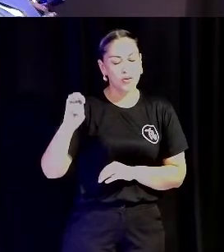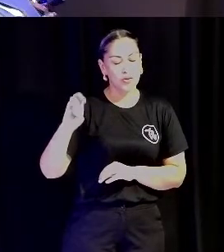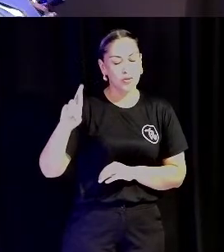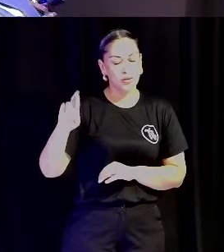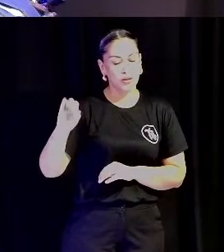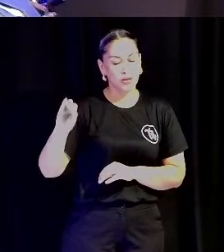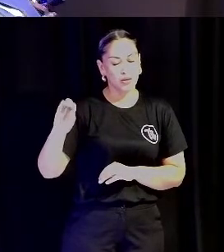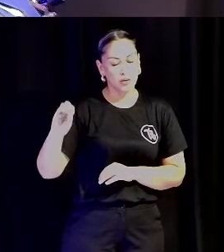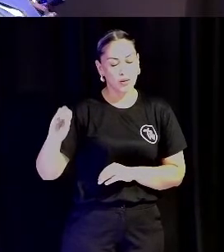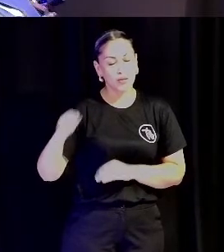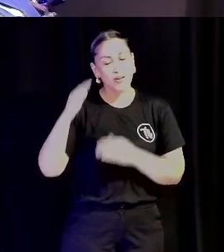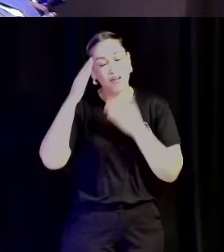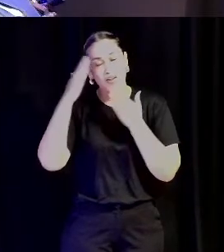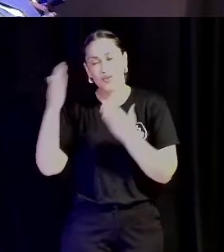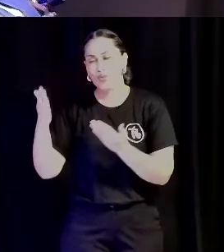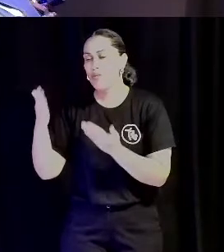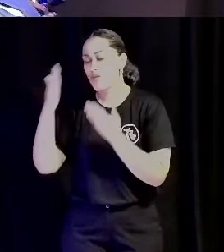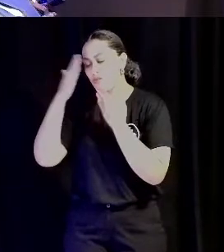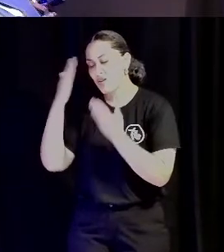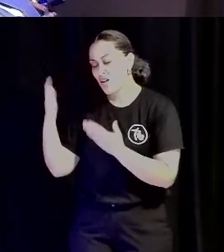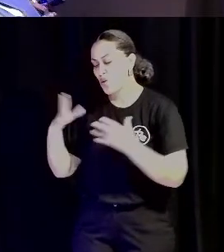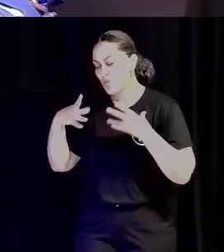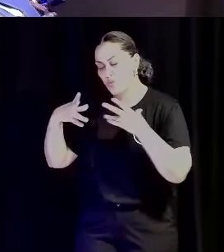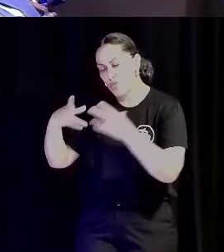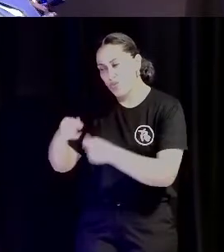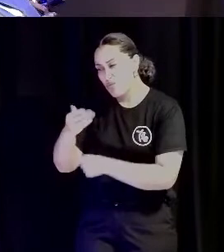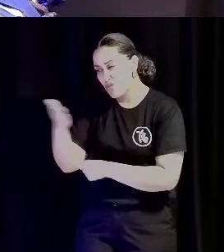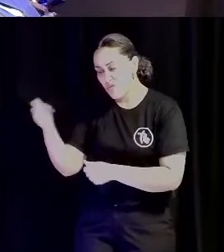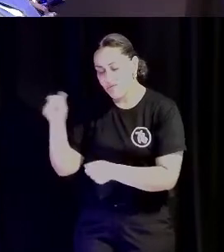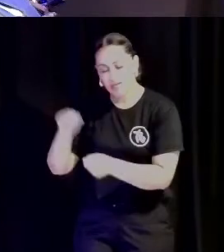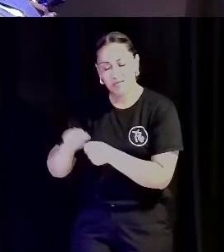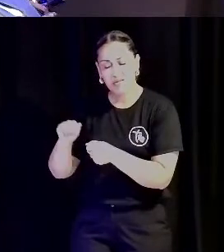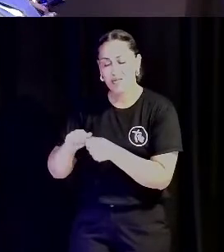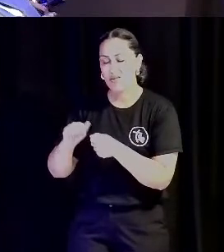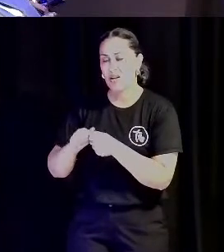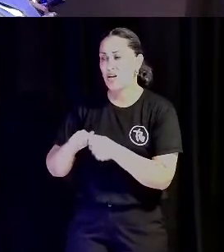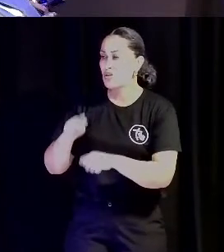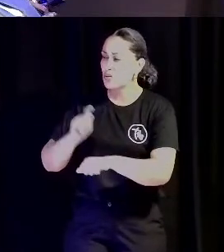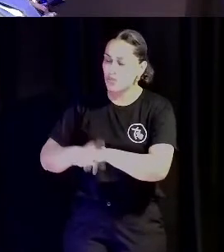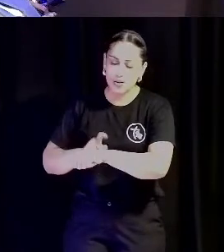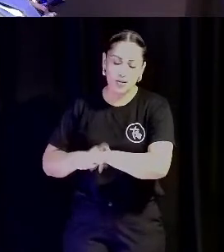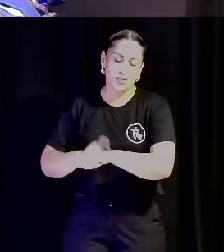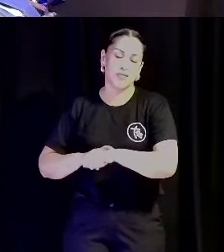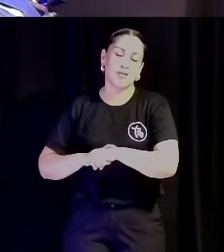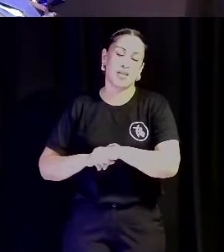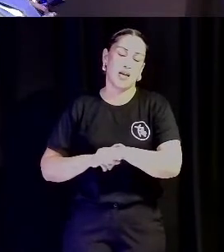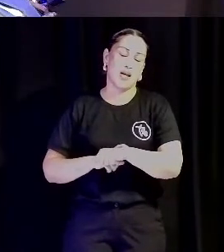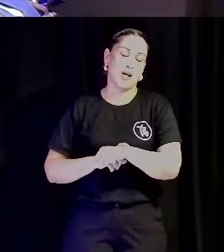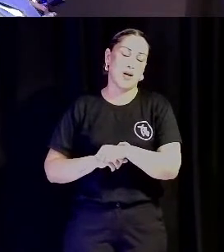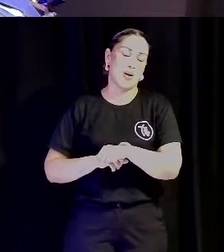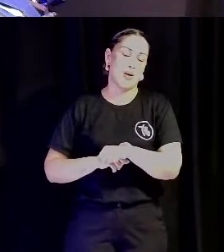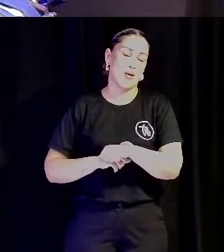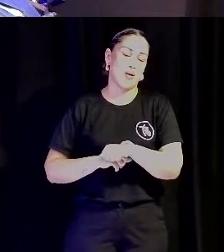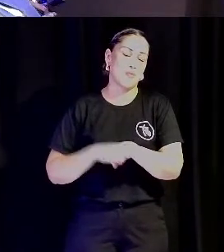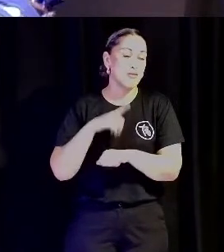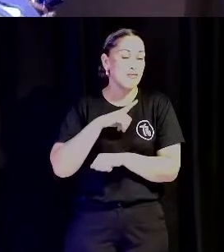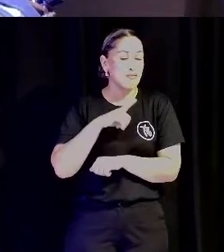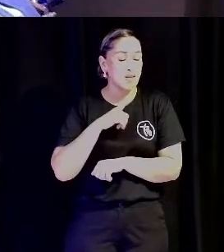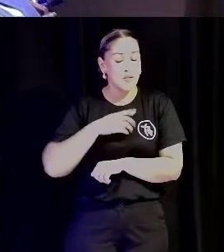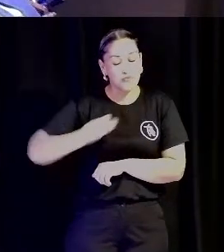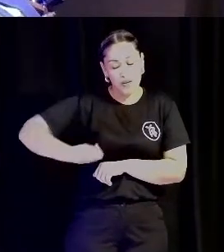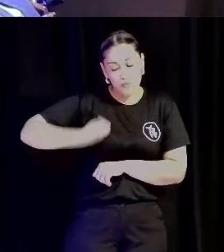me proporcionou. Muito obrigado por esse tempo que nós tivemos na presença do